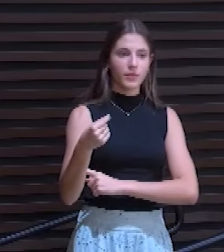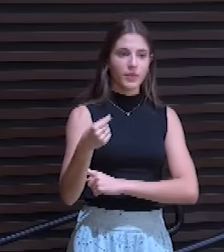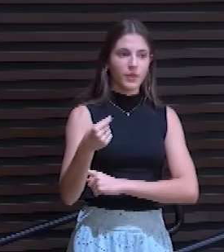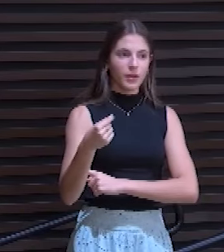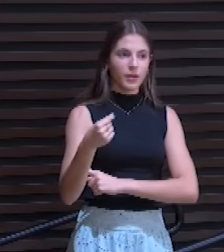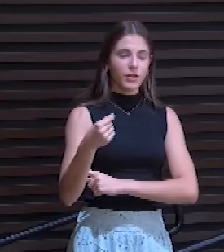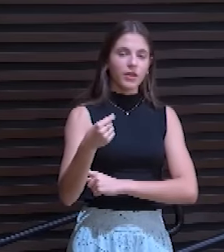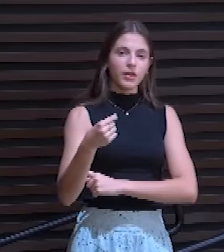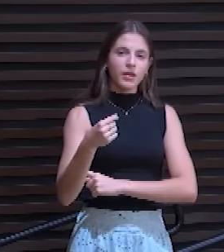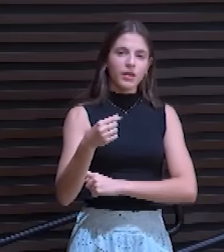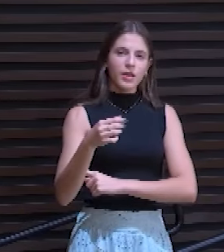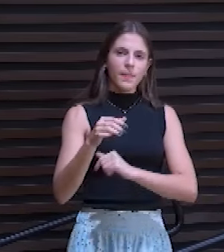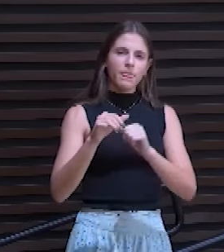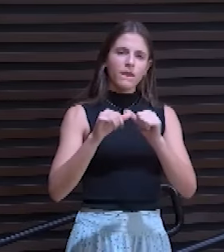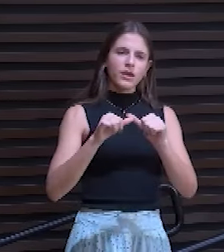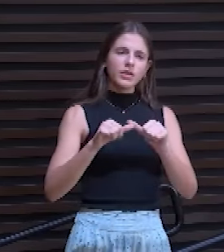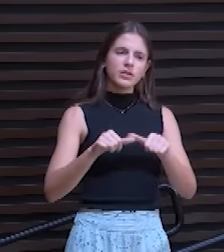marasmo, desse